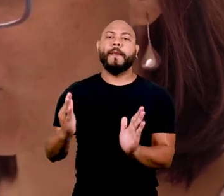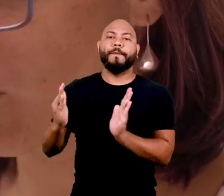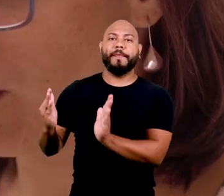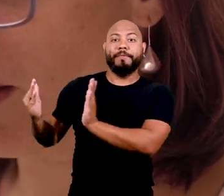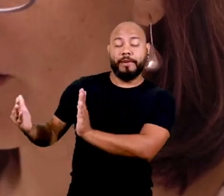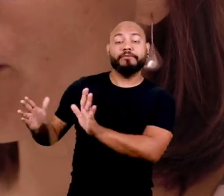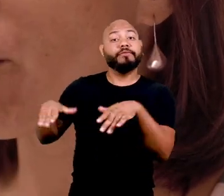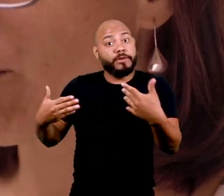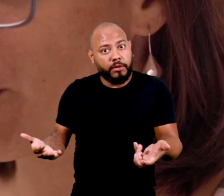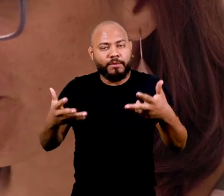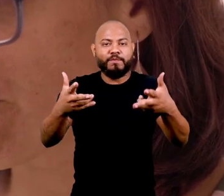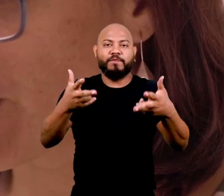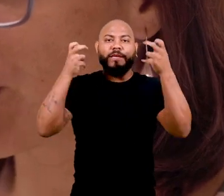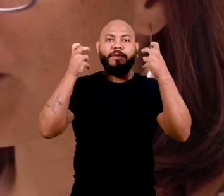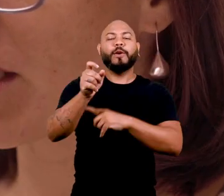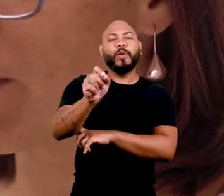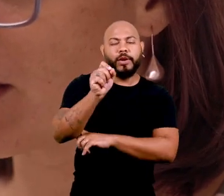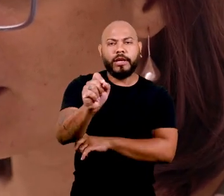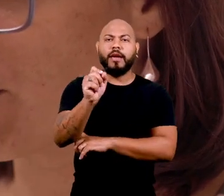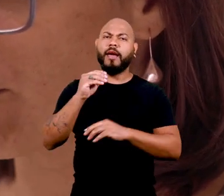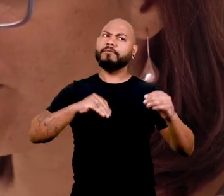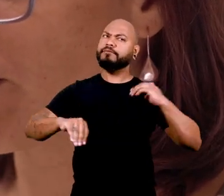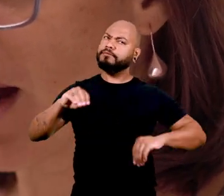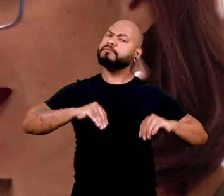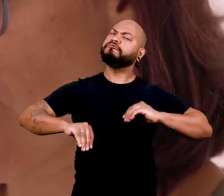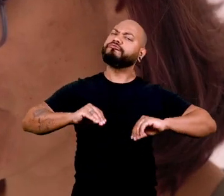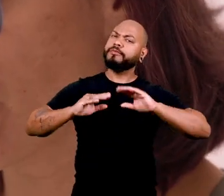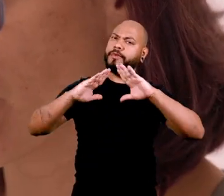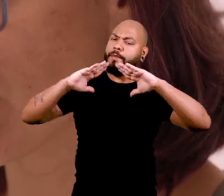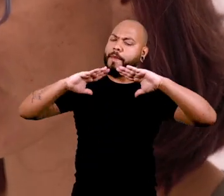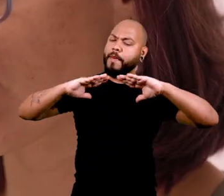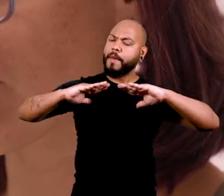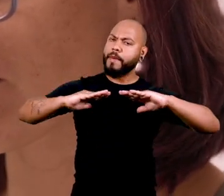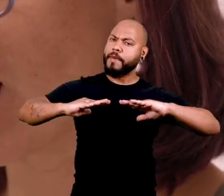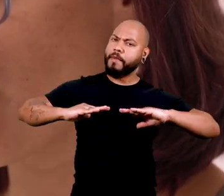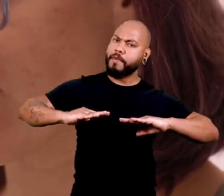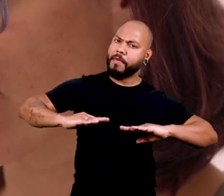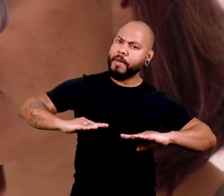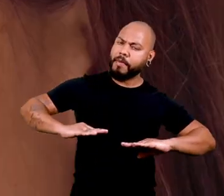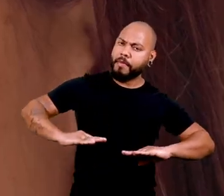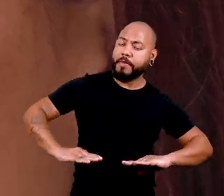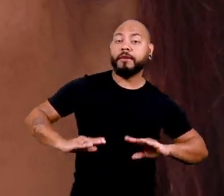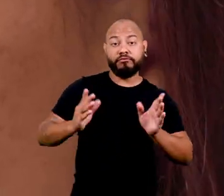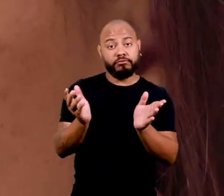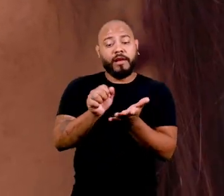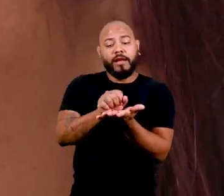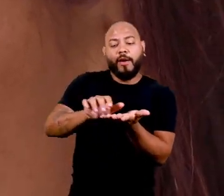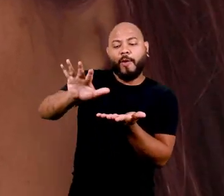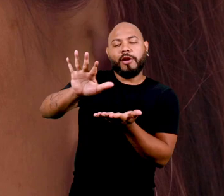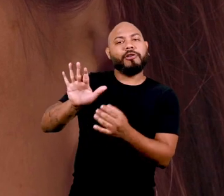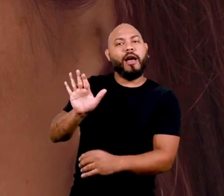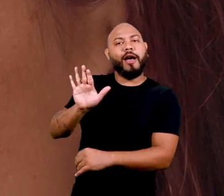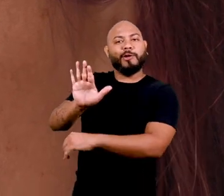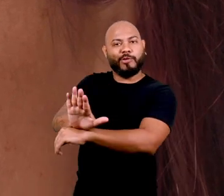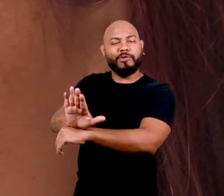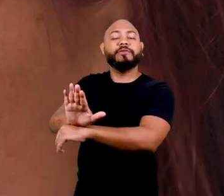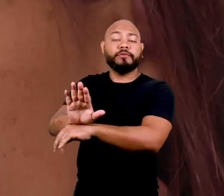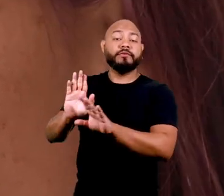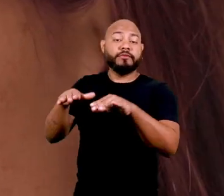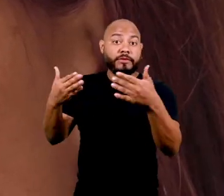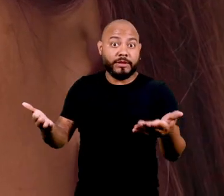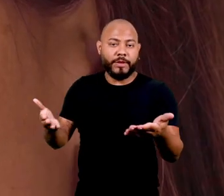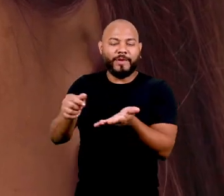nesse estudo, né, foi um efeito antidepressivo rápido da ayahuasca. Né? Então, os pacientes,